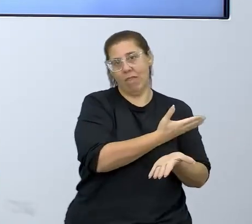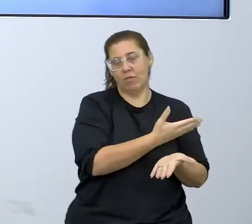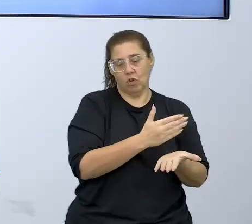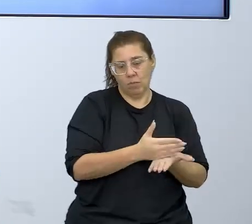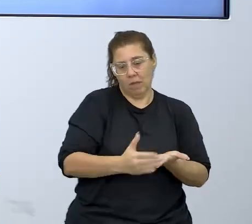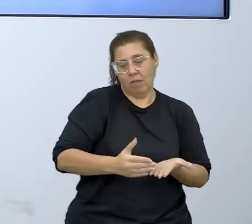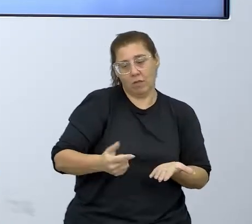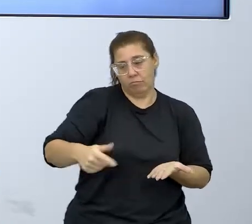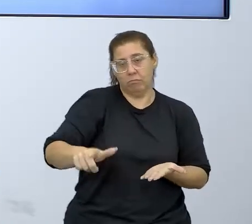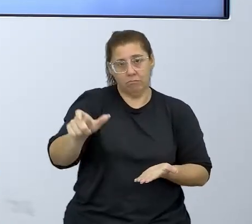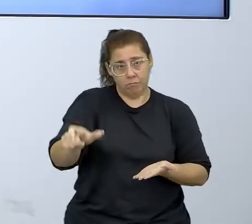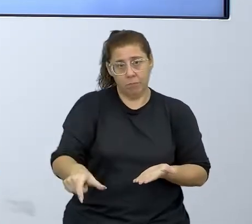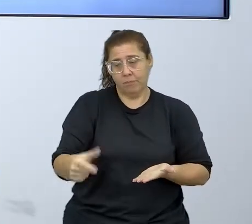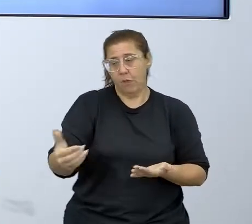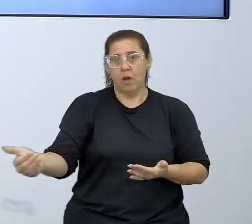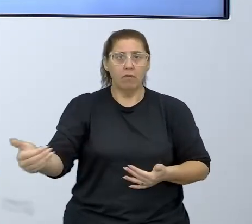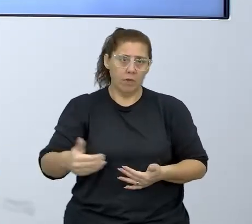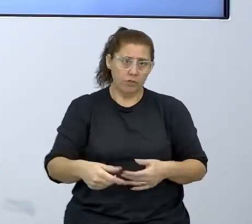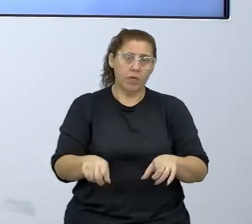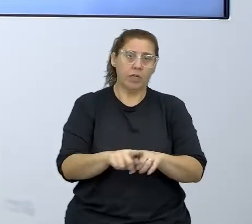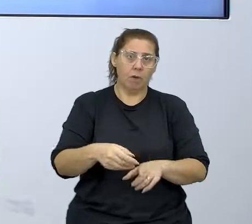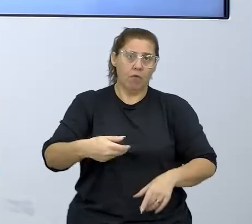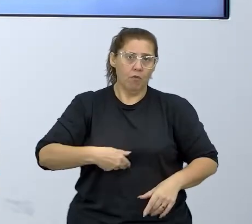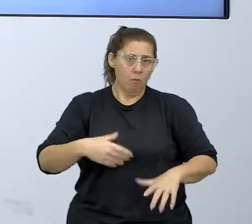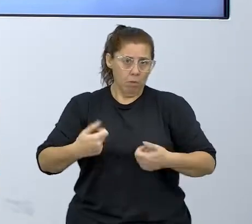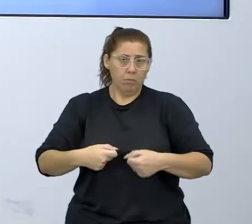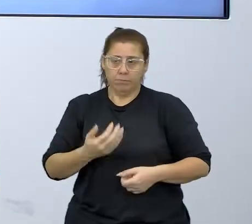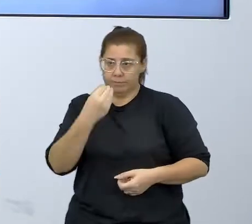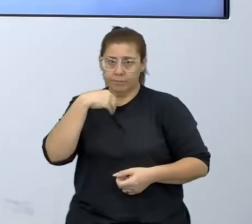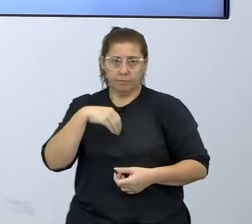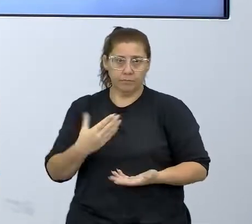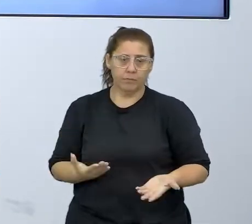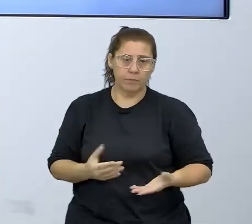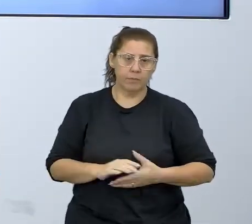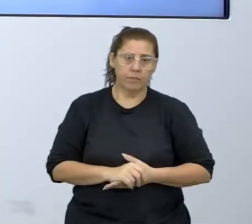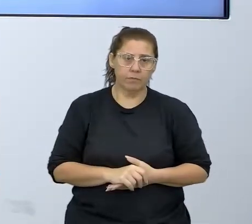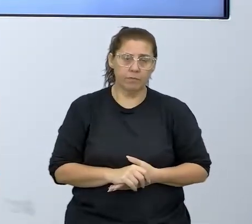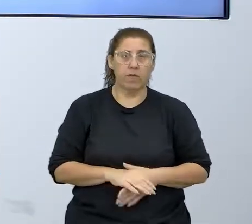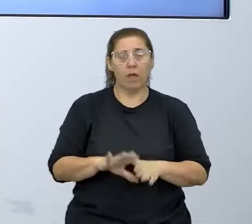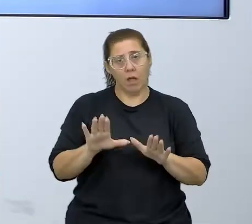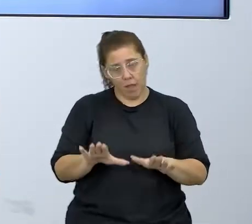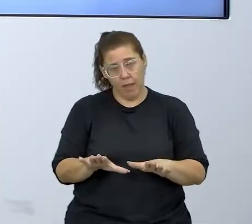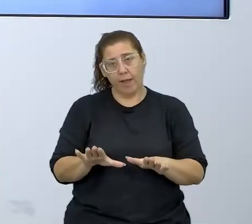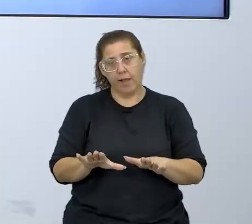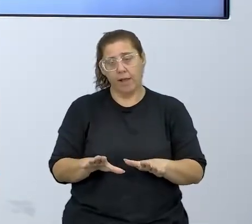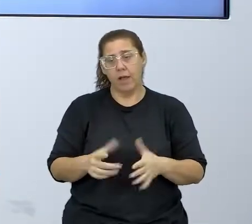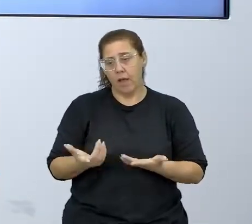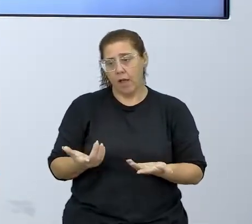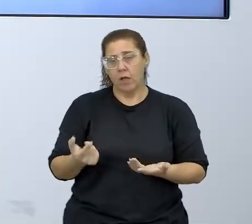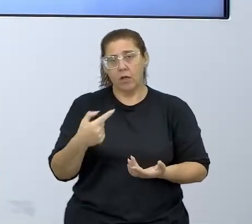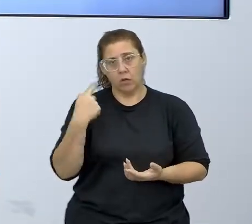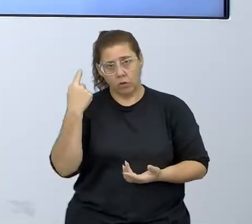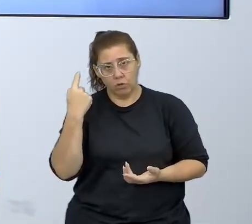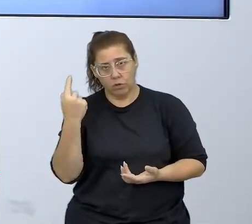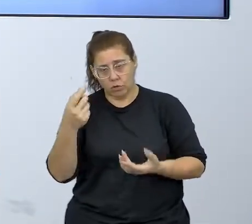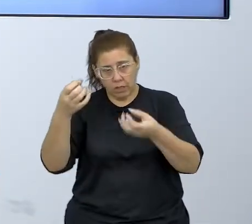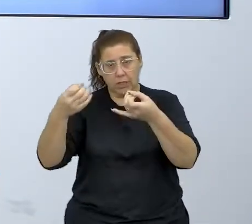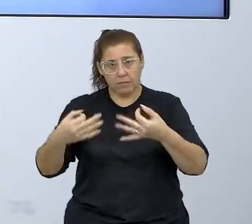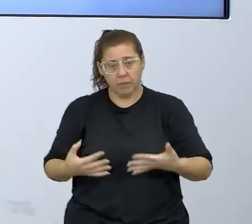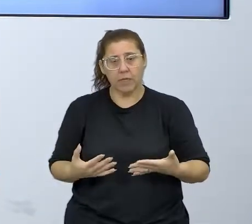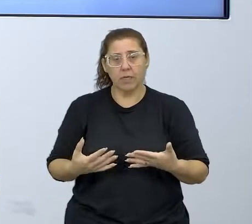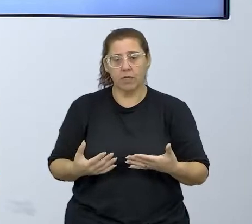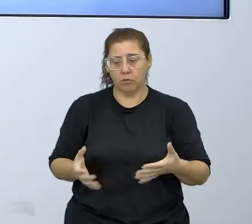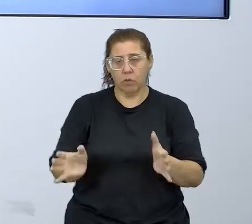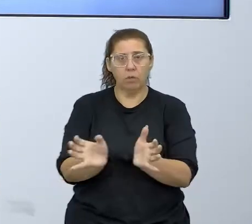deixo a outra metade, porque ele vai chegar com fome e ele precisa comer. Essa é a questão da lógica que a gente fala sobre a